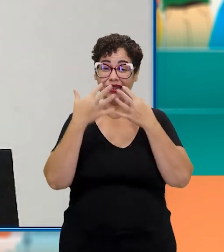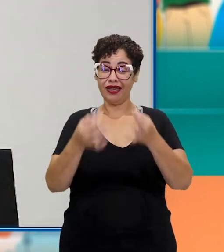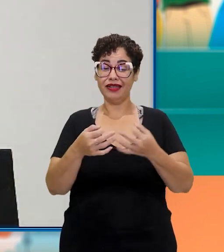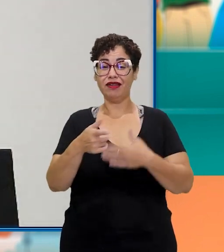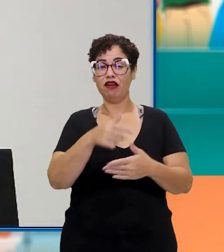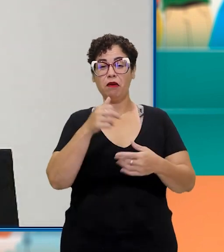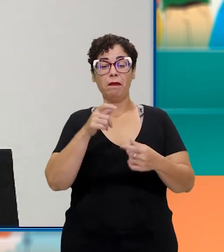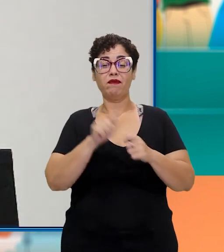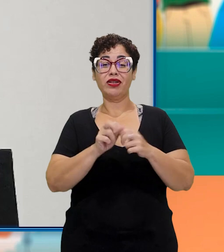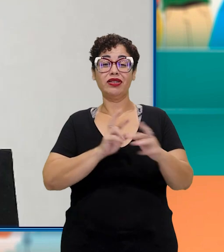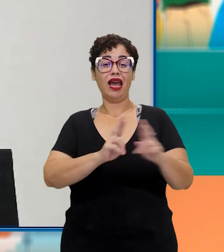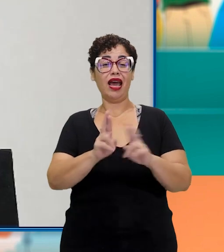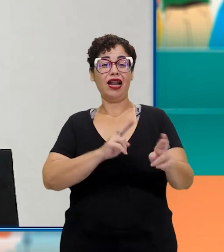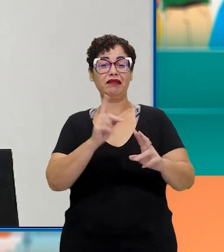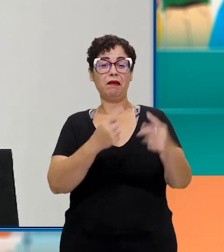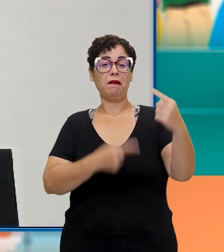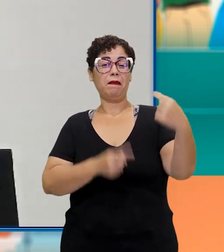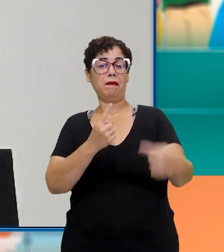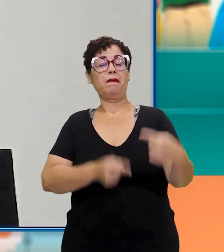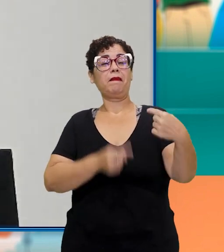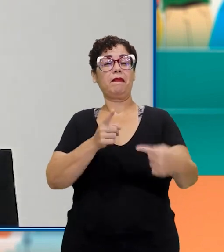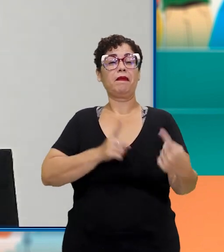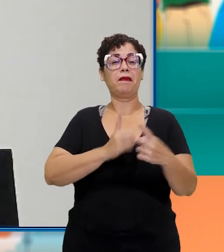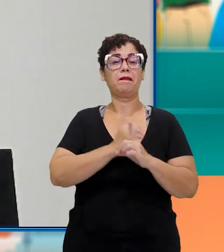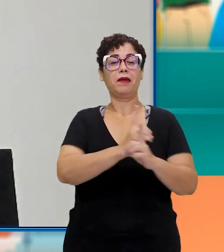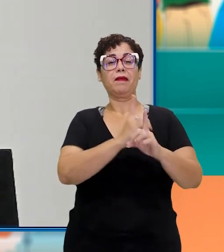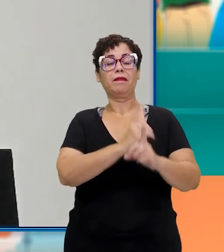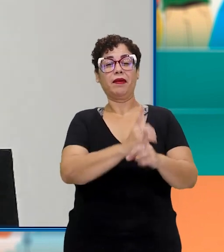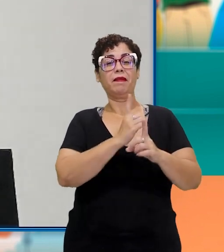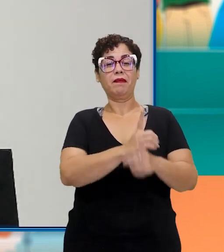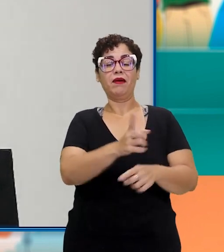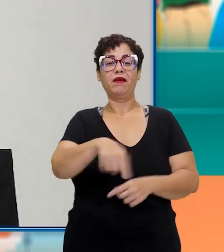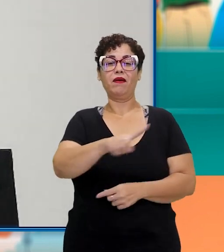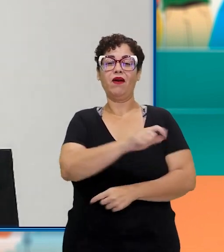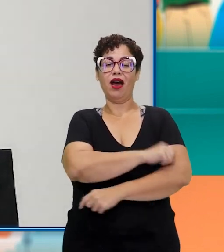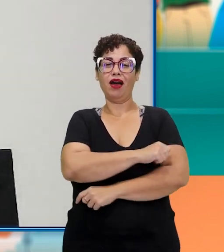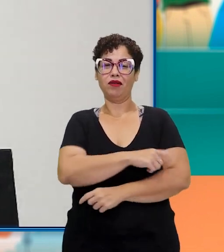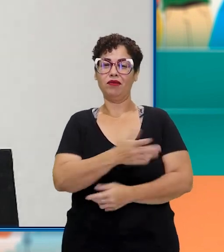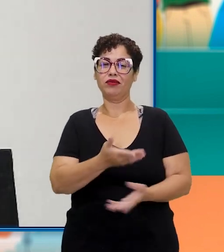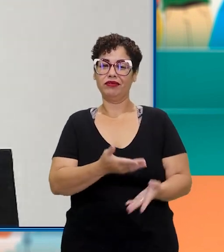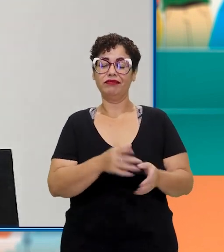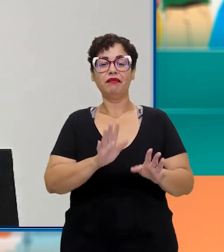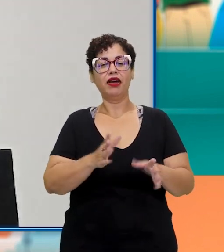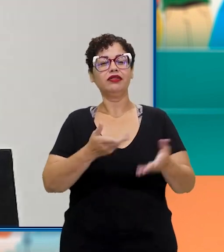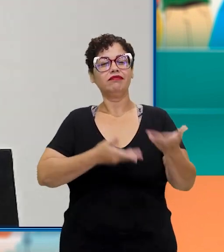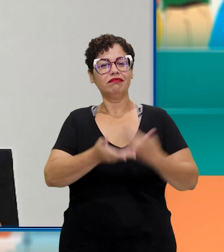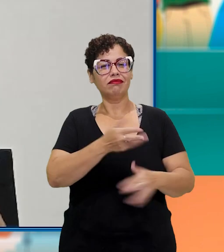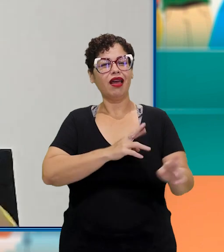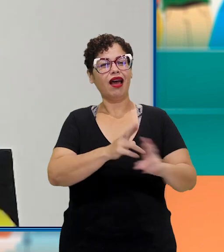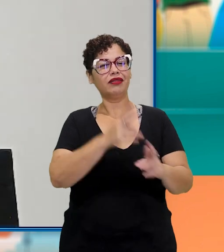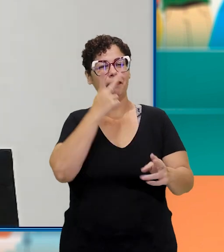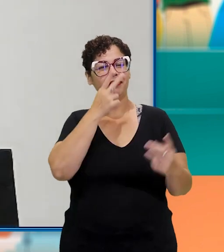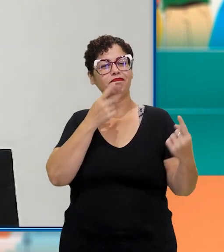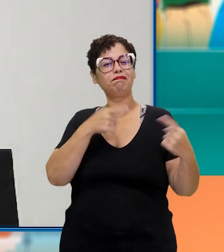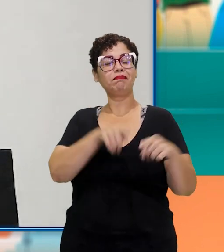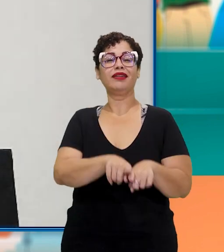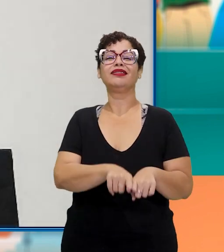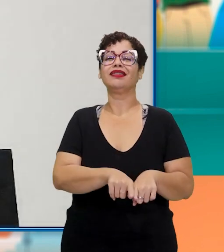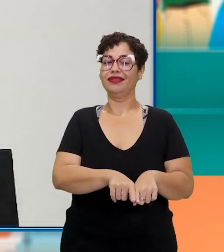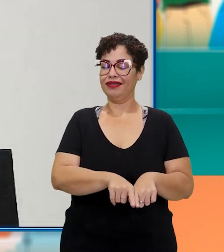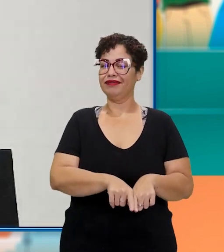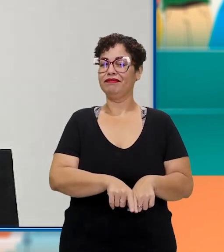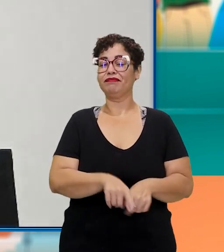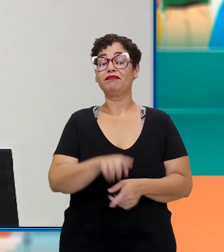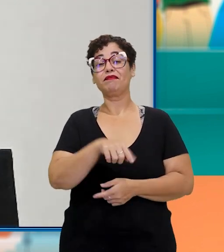ter atenção para não criar uma relação de disputa, de embate com o aluno colérico, mas construir uma relação de